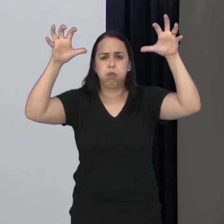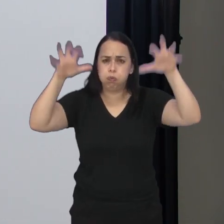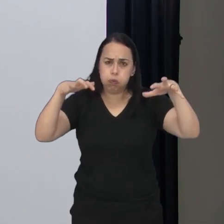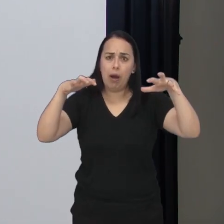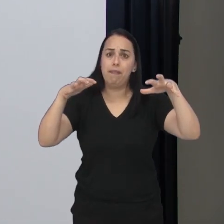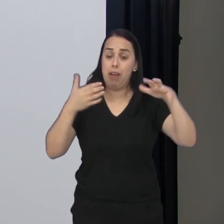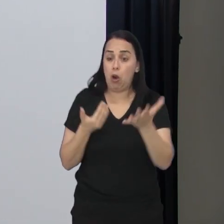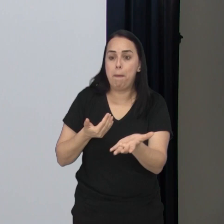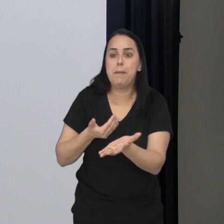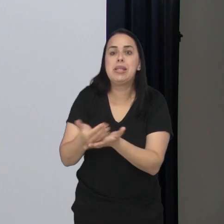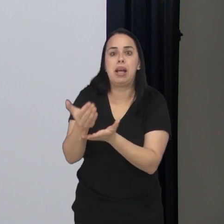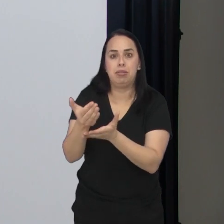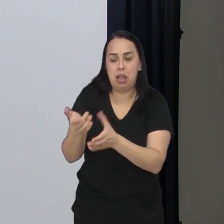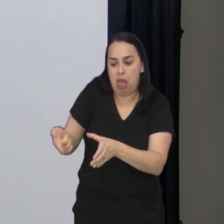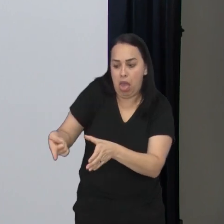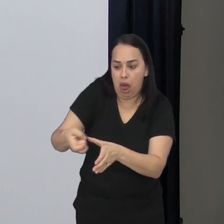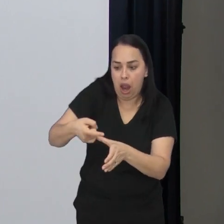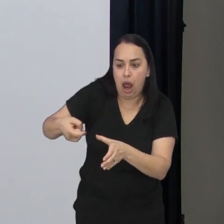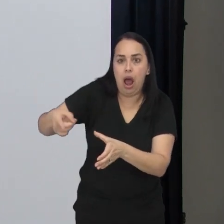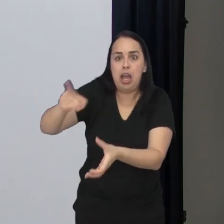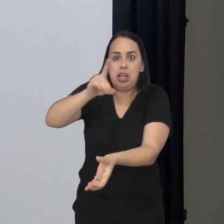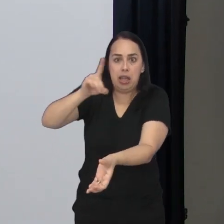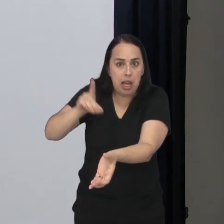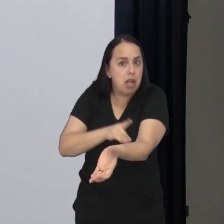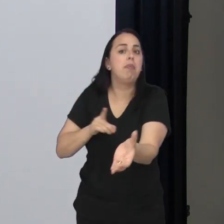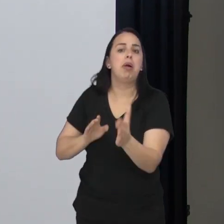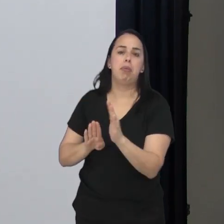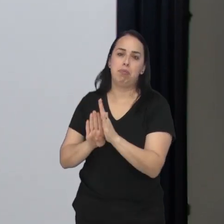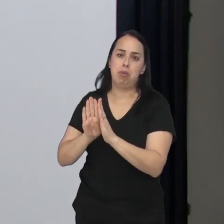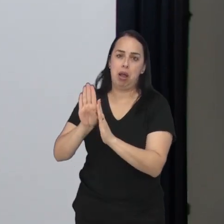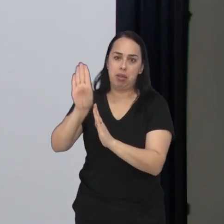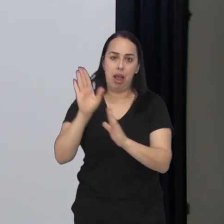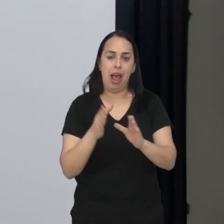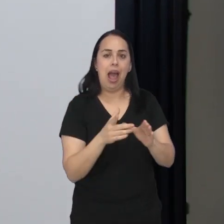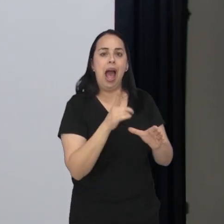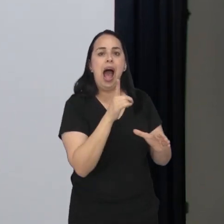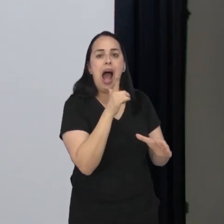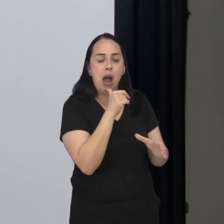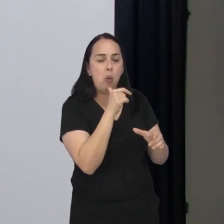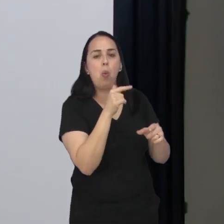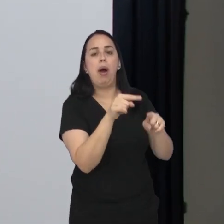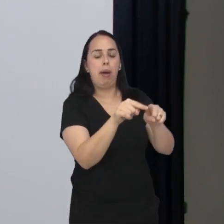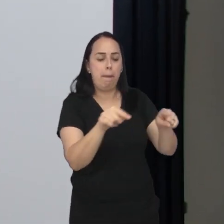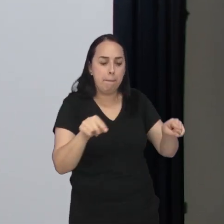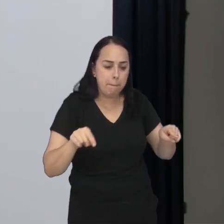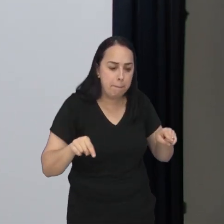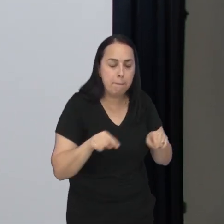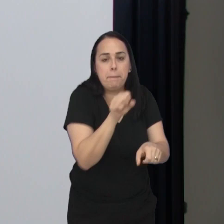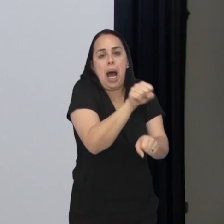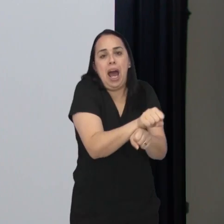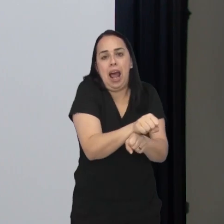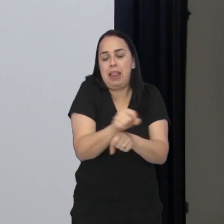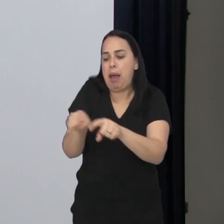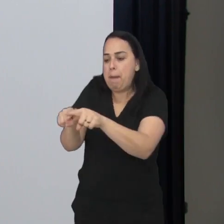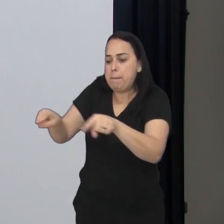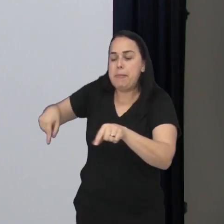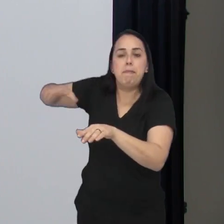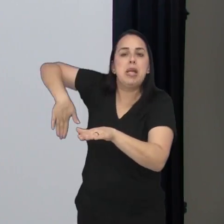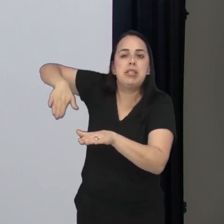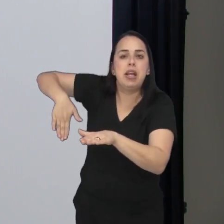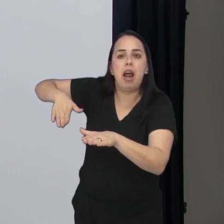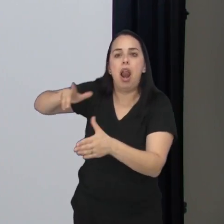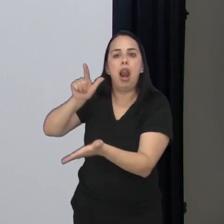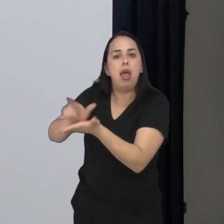chuva forte. E vai começar a aumentar o número de dengue de novo. Águas empoçadas, piscinas aí